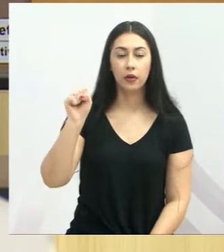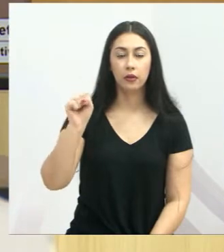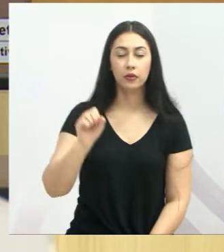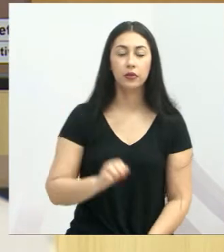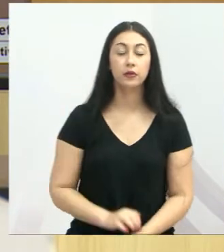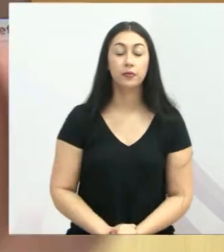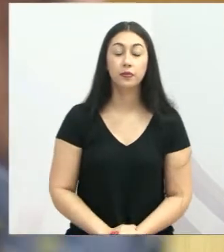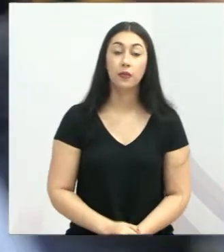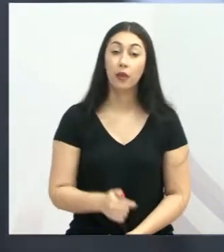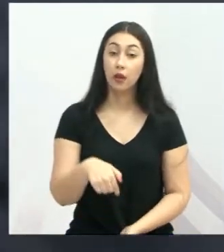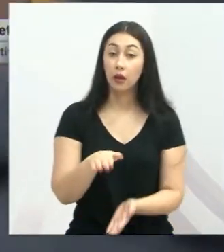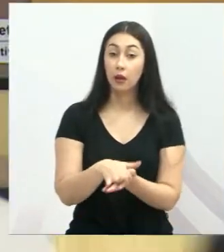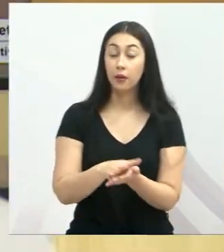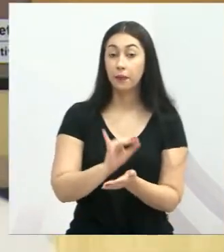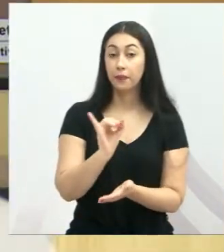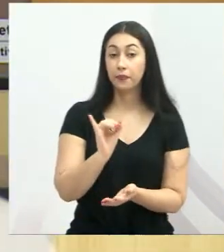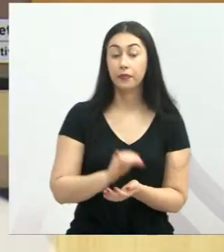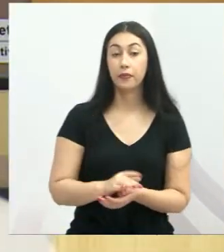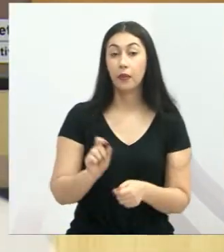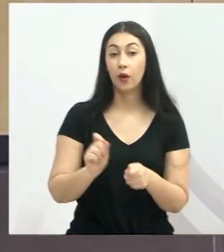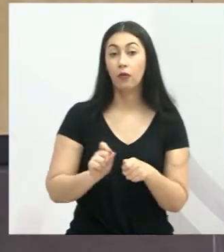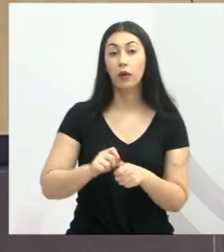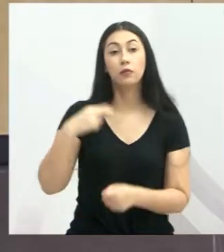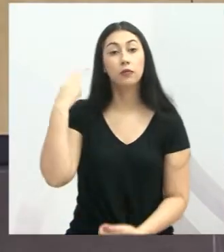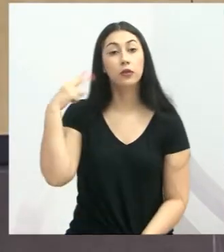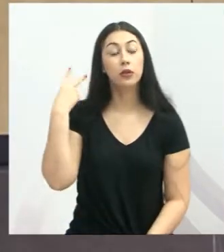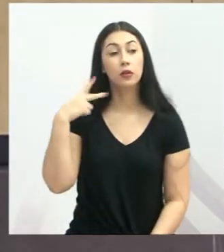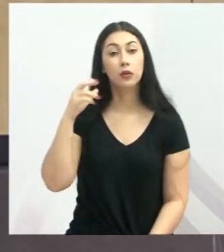Jacareí. Autoria, Abner de Madureira.